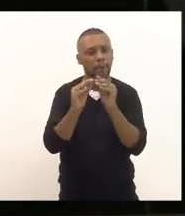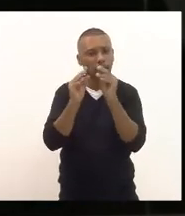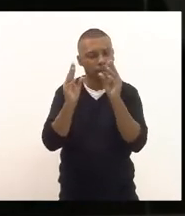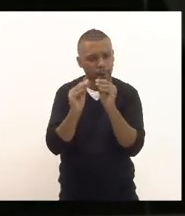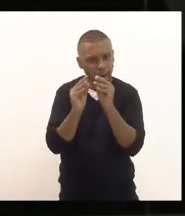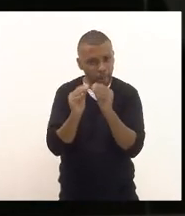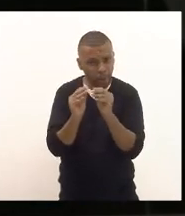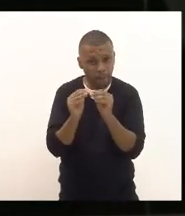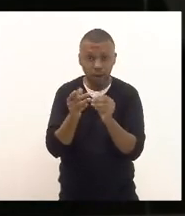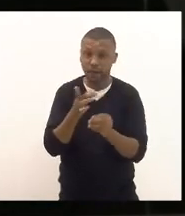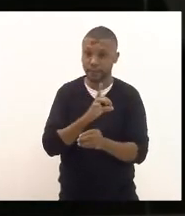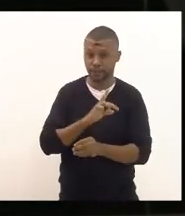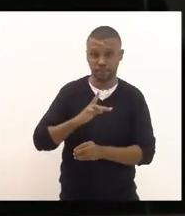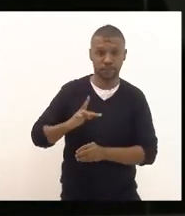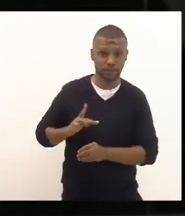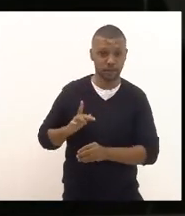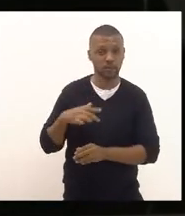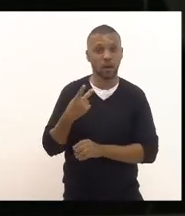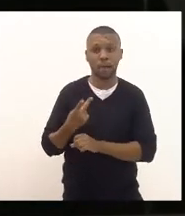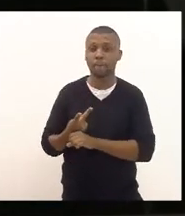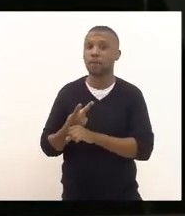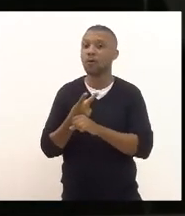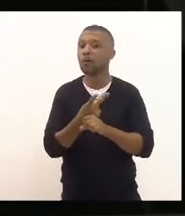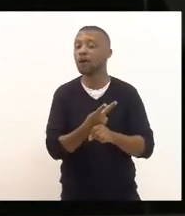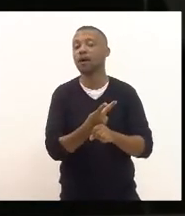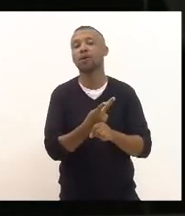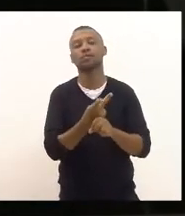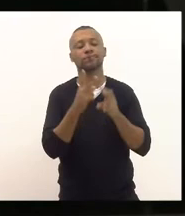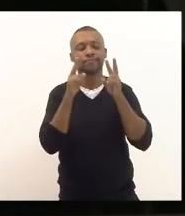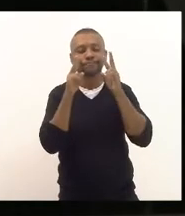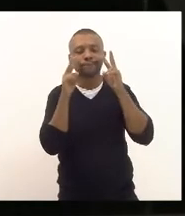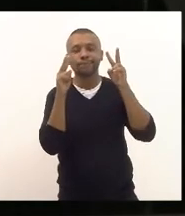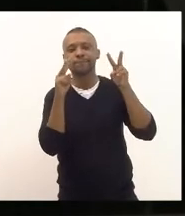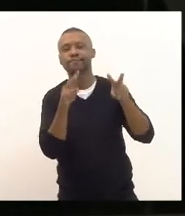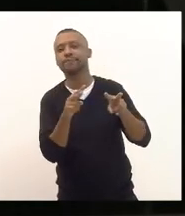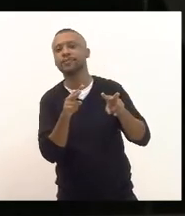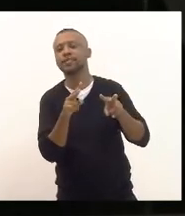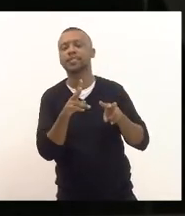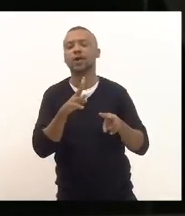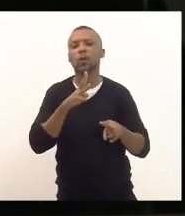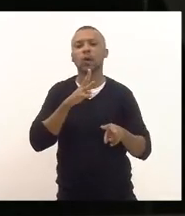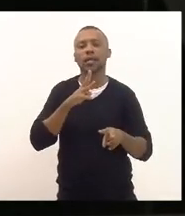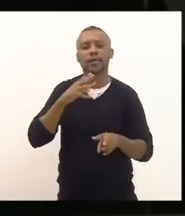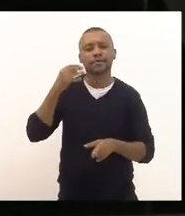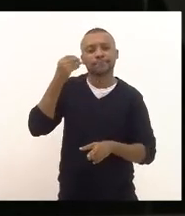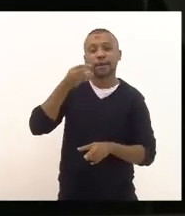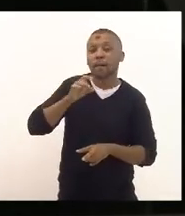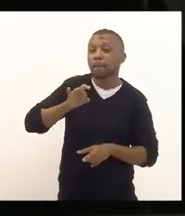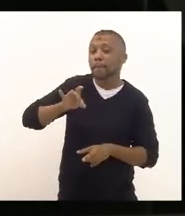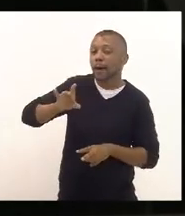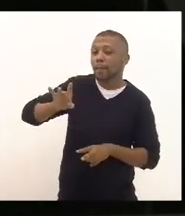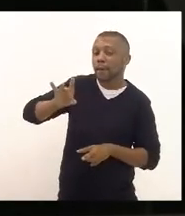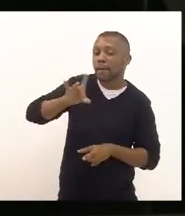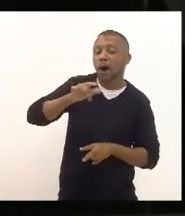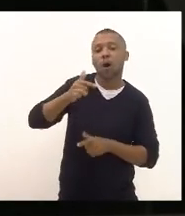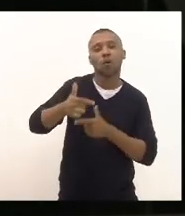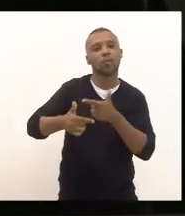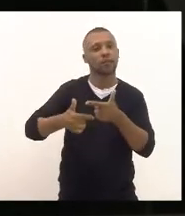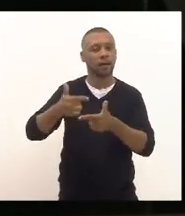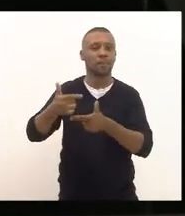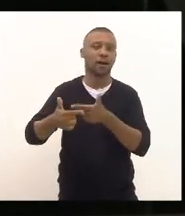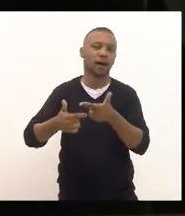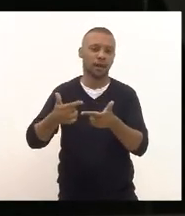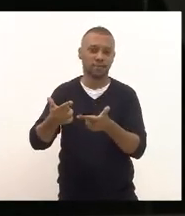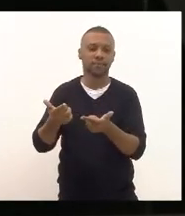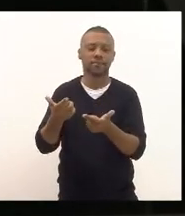Defensoria Pública Tenho procurado reconhecer que conhecer individualmente as atividades da